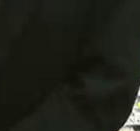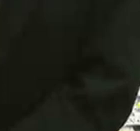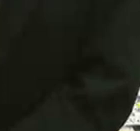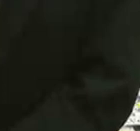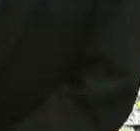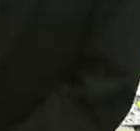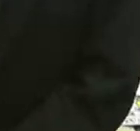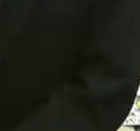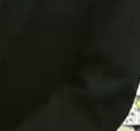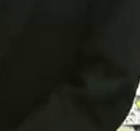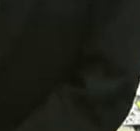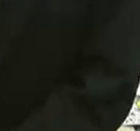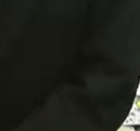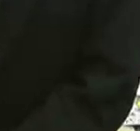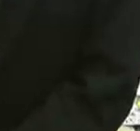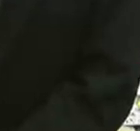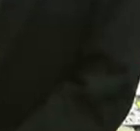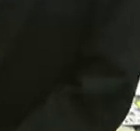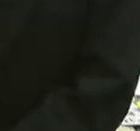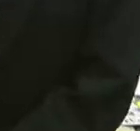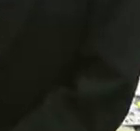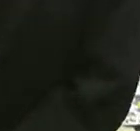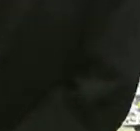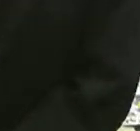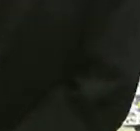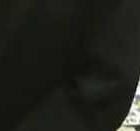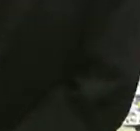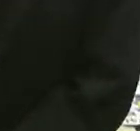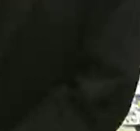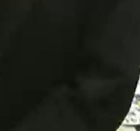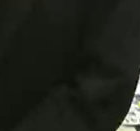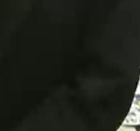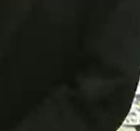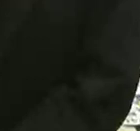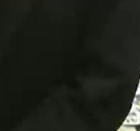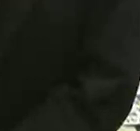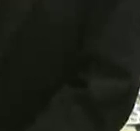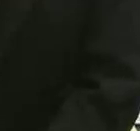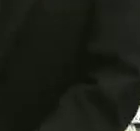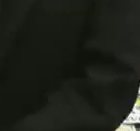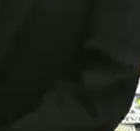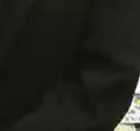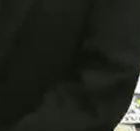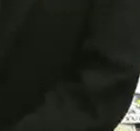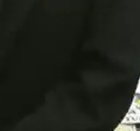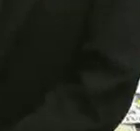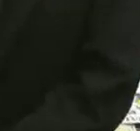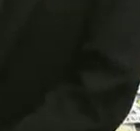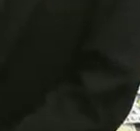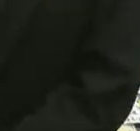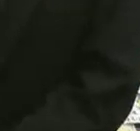projeto que me empolga, que é o da lei orgânica, e, portanto, estamos retornando e estamos